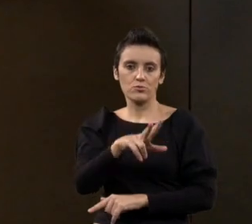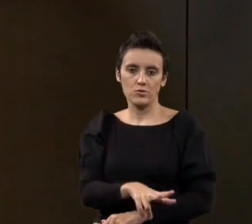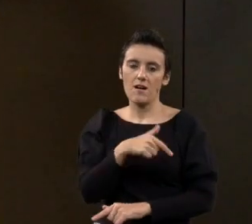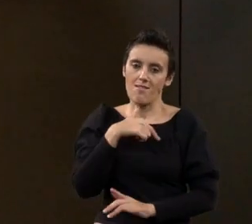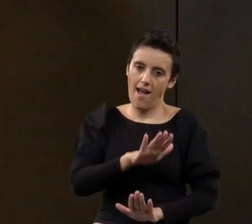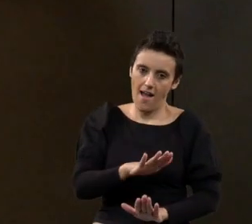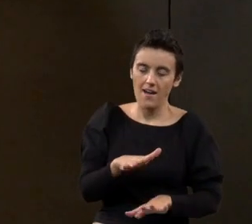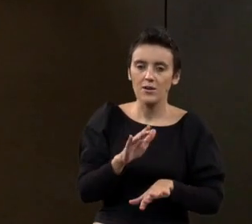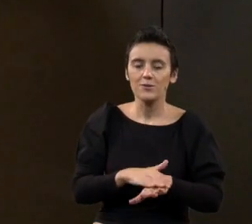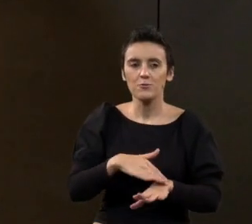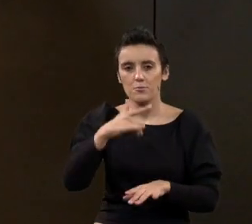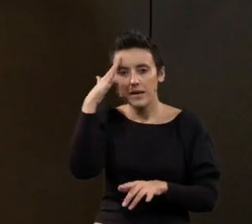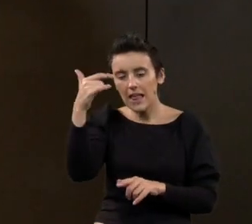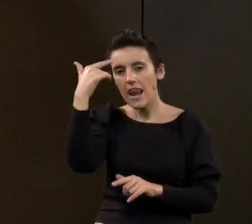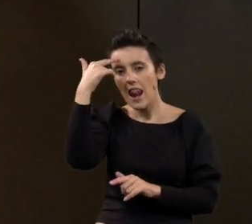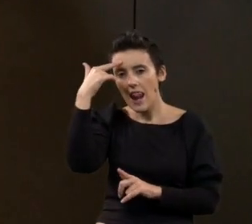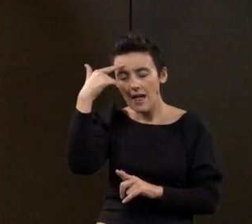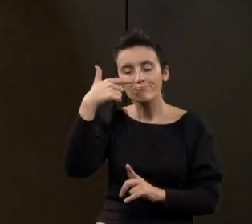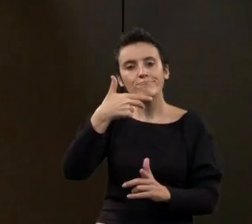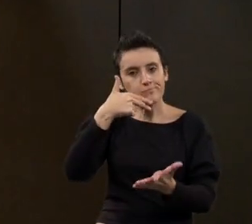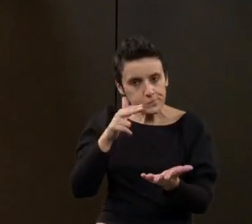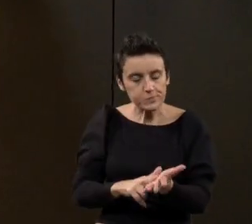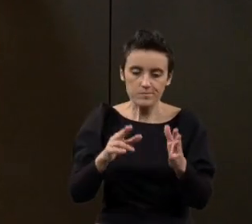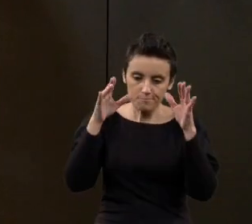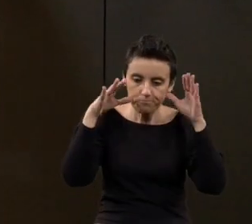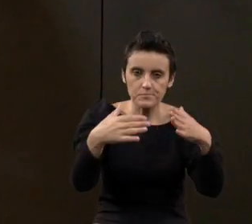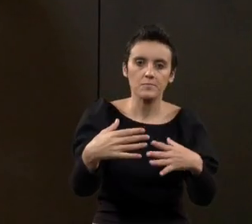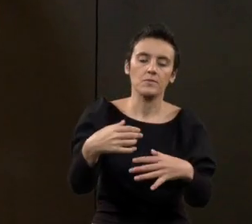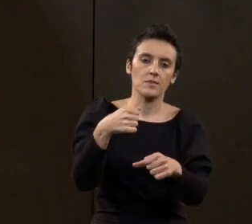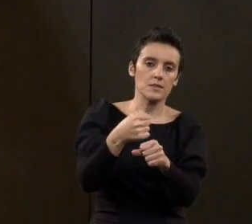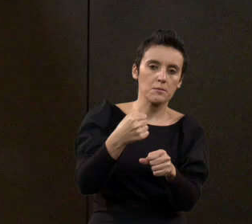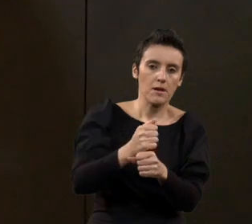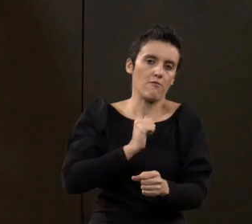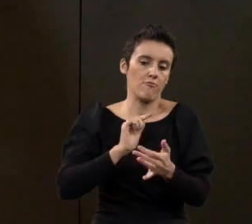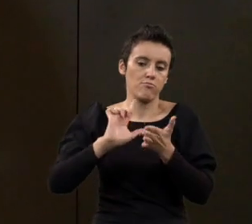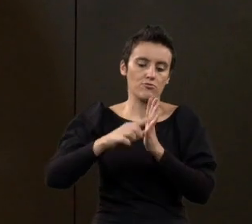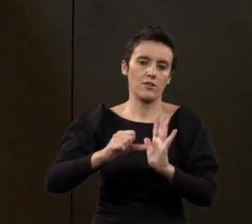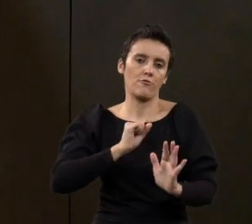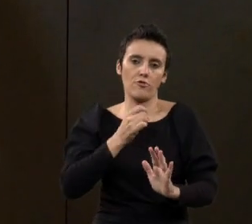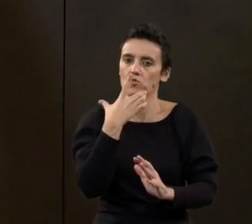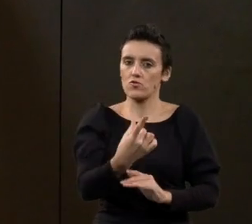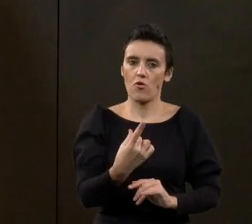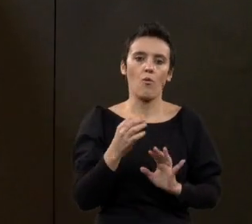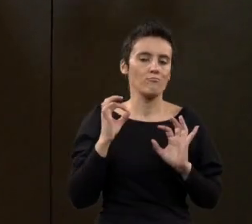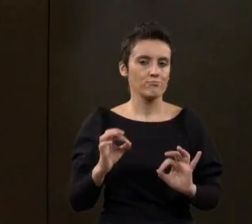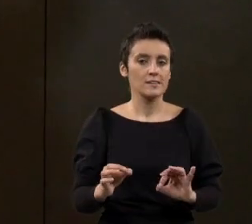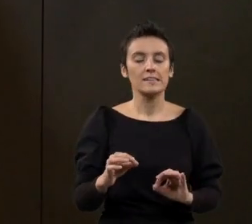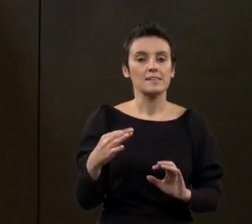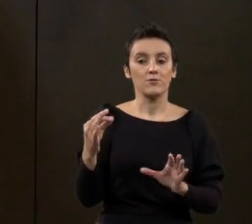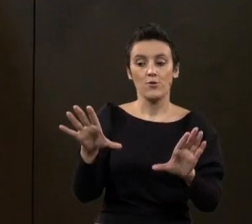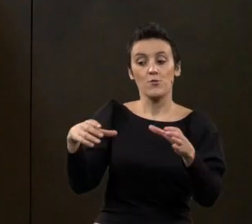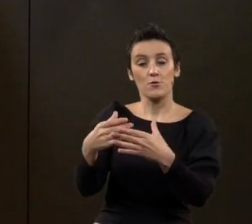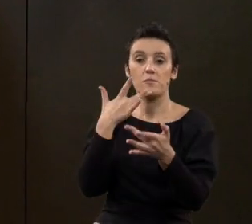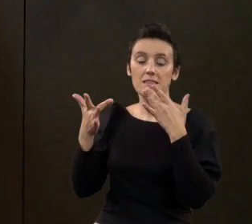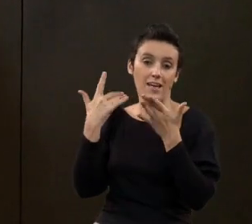tinha esta ideia na cabeça de finalmente me focar no meu projeto a solo e abandonei essa